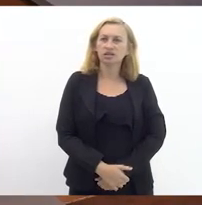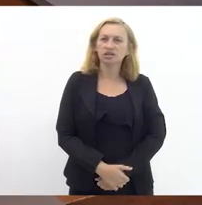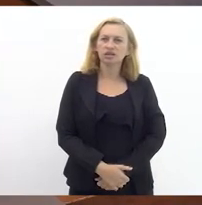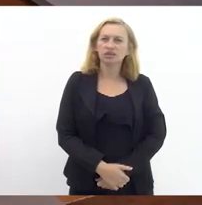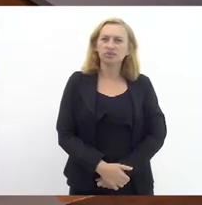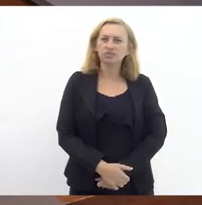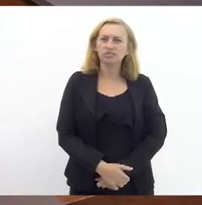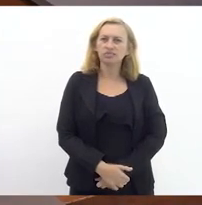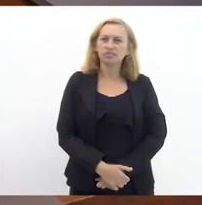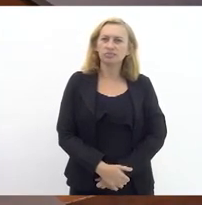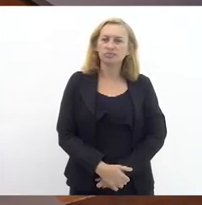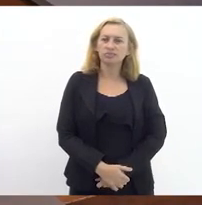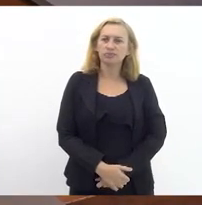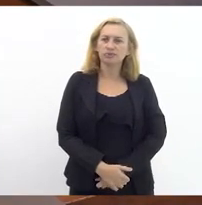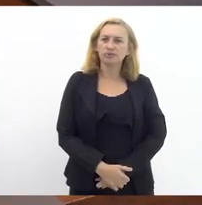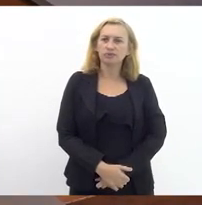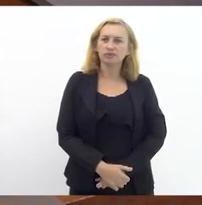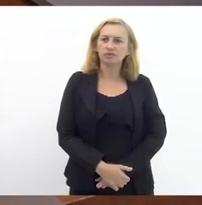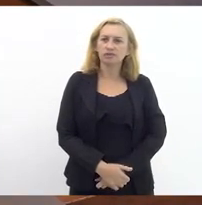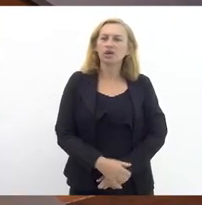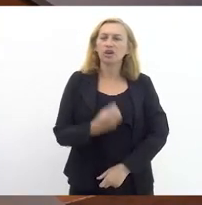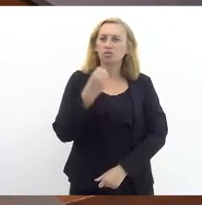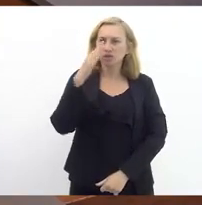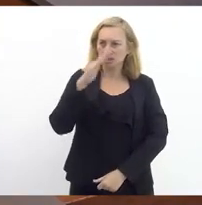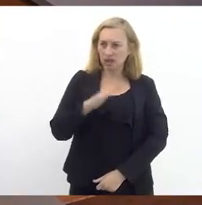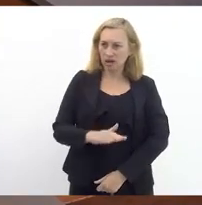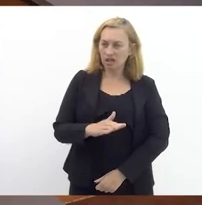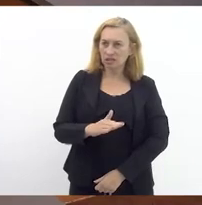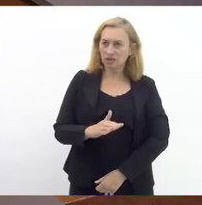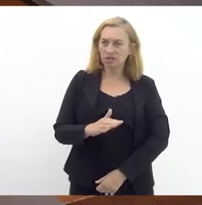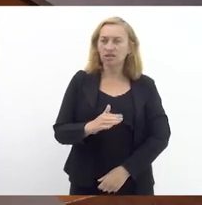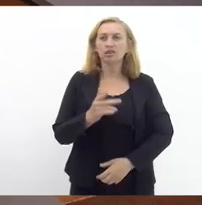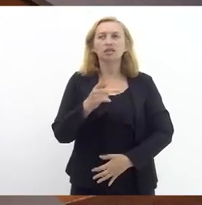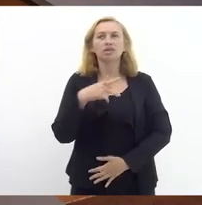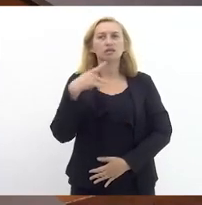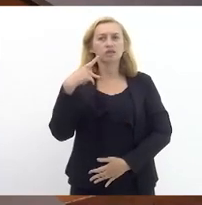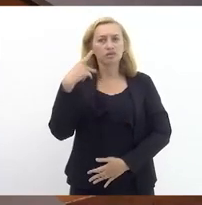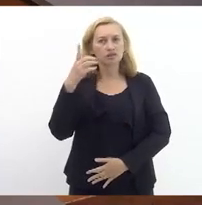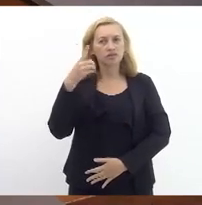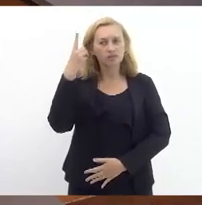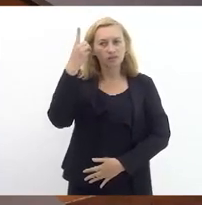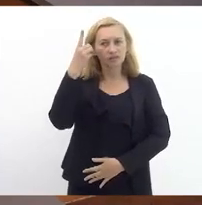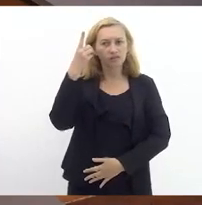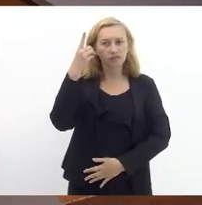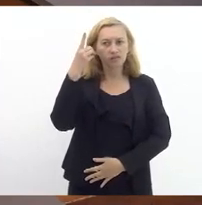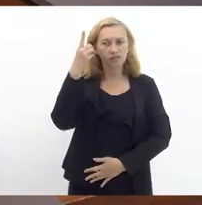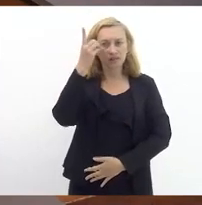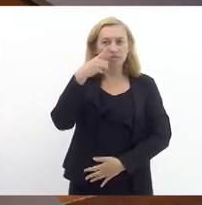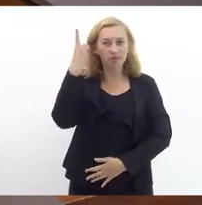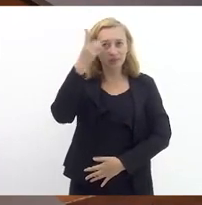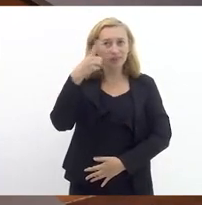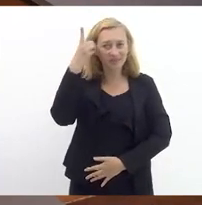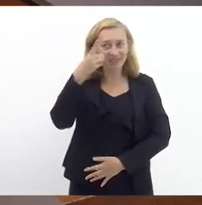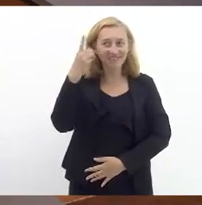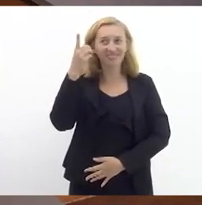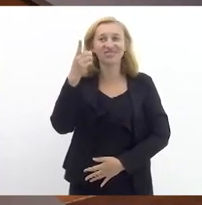aqui uma recomendação, por não. Boa tarde, nobre vereadora Lucinha, nobre